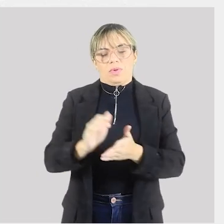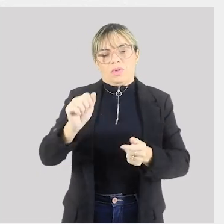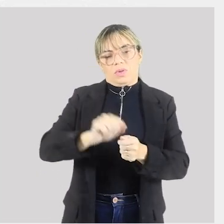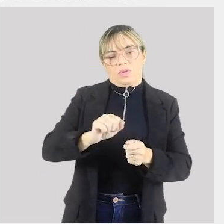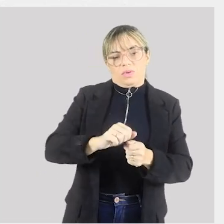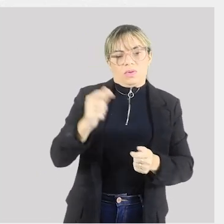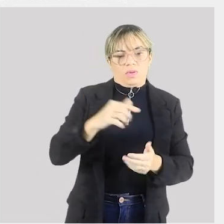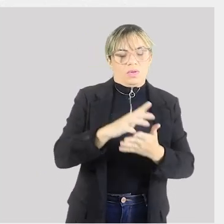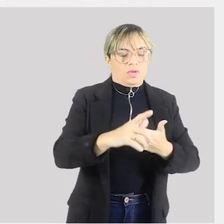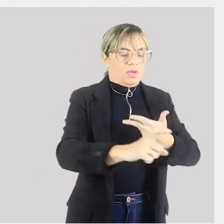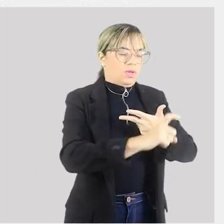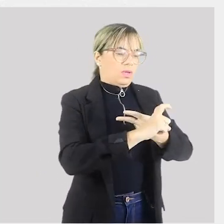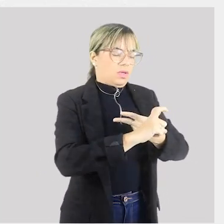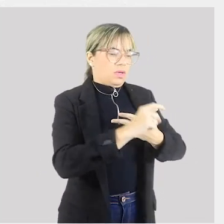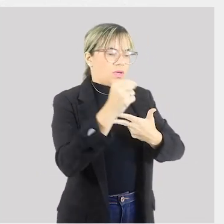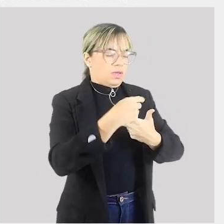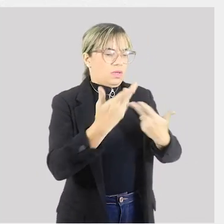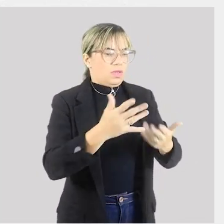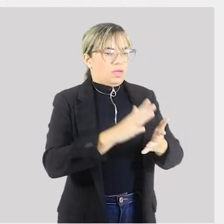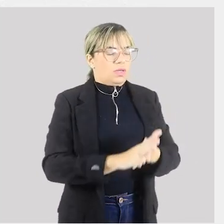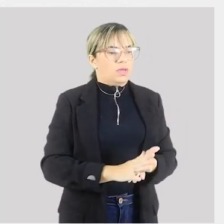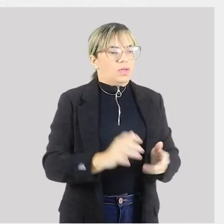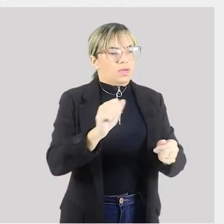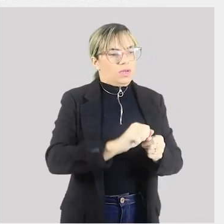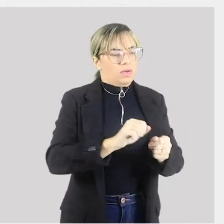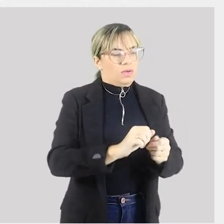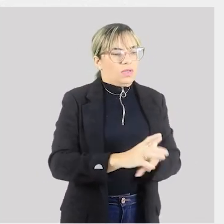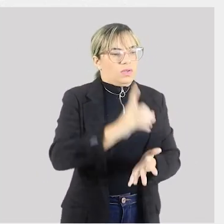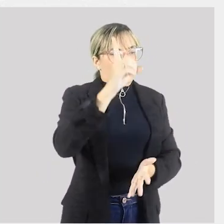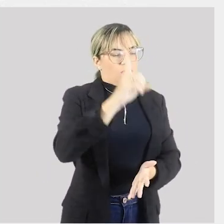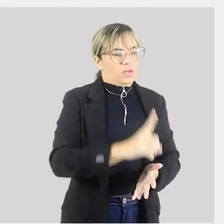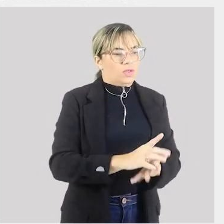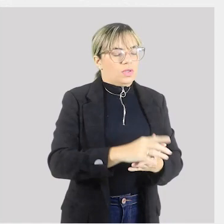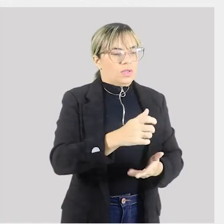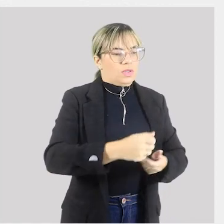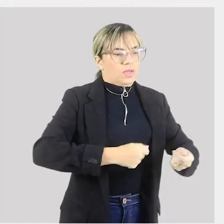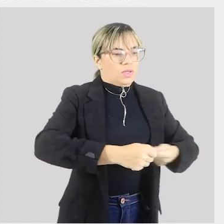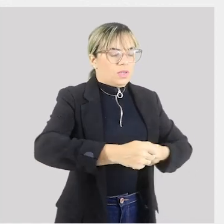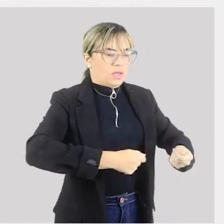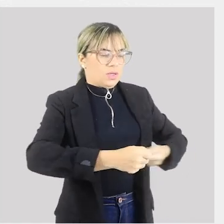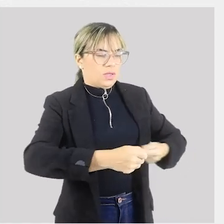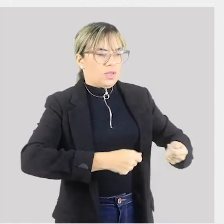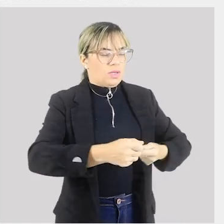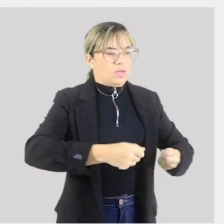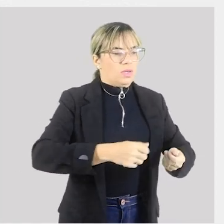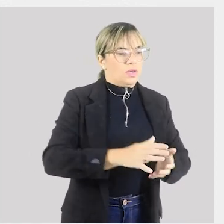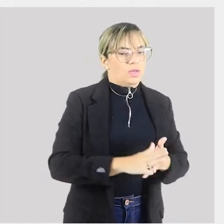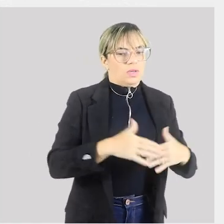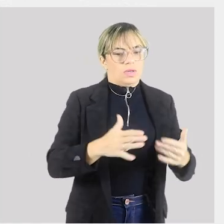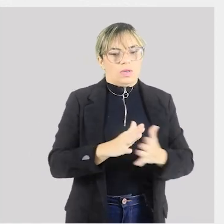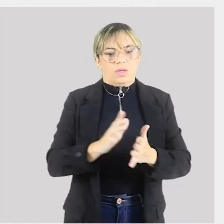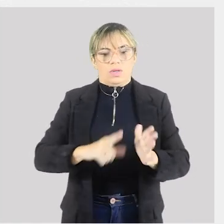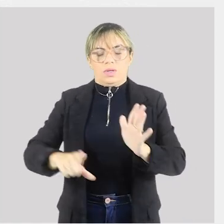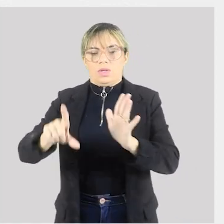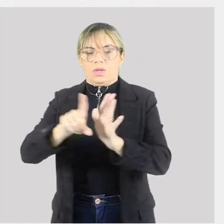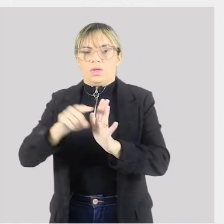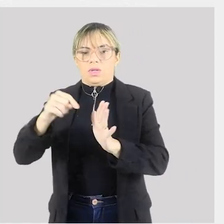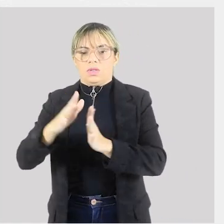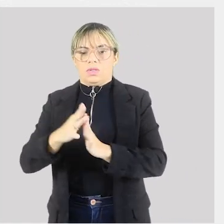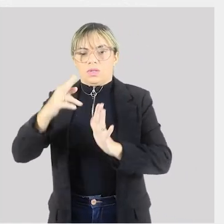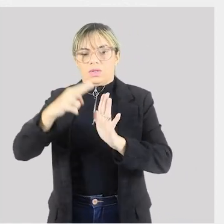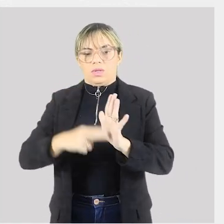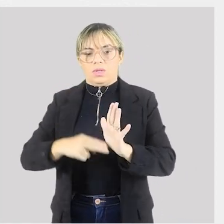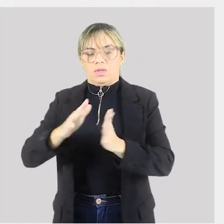de o Poder Executivo ser quem exerce a função administrativa, o Legislativo normatiza e fiscaliza,